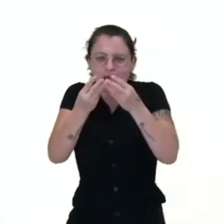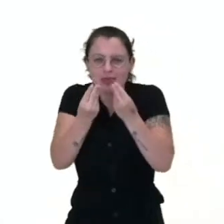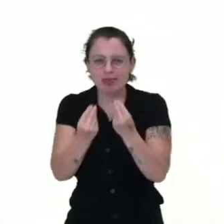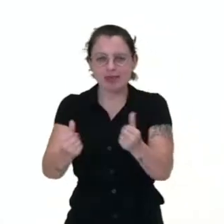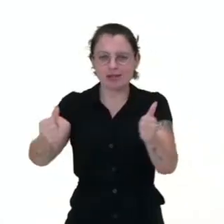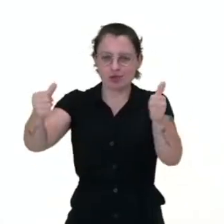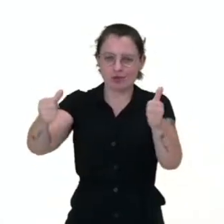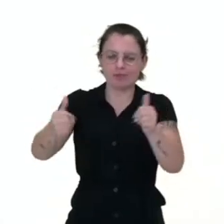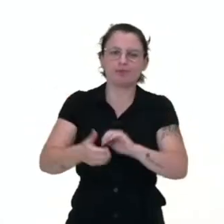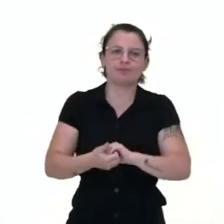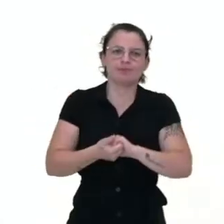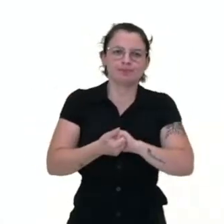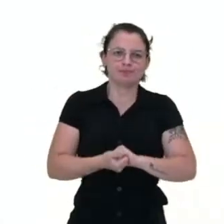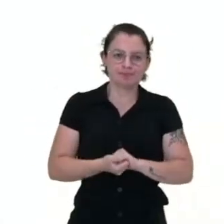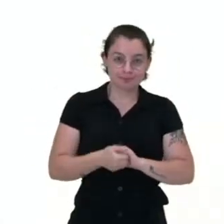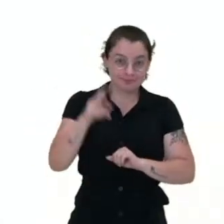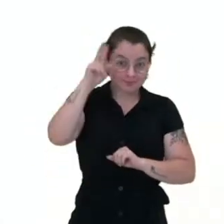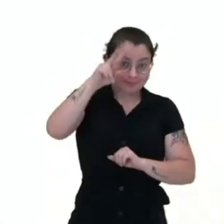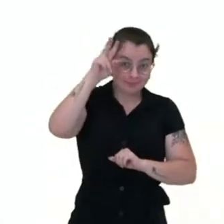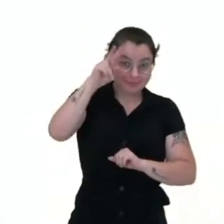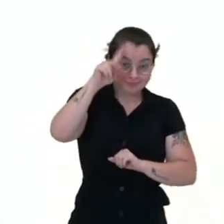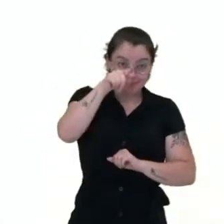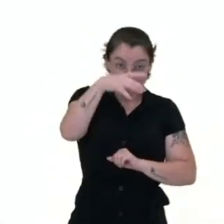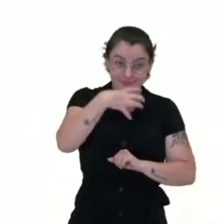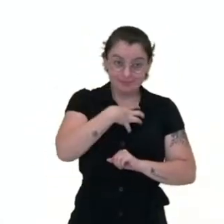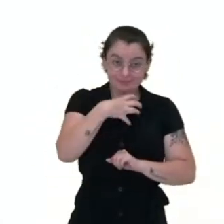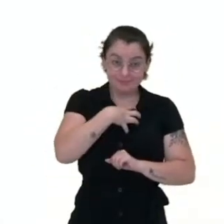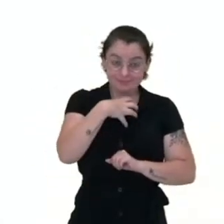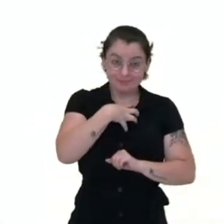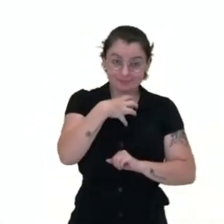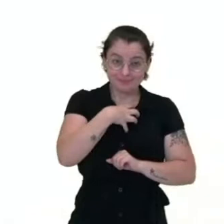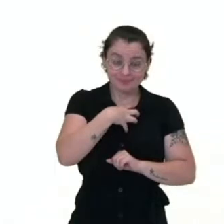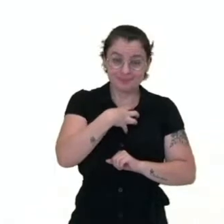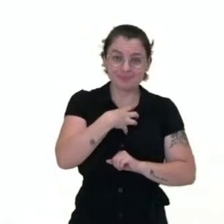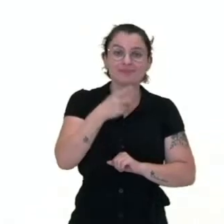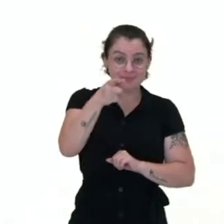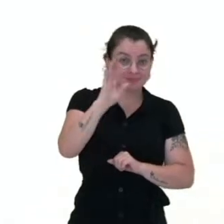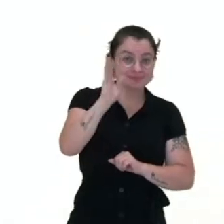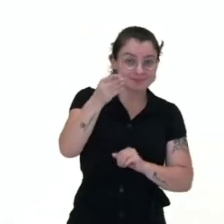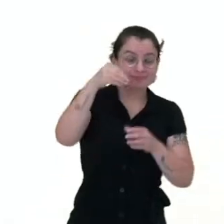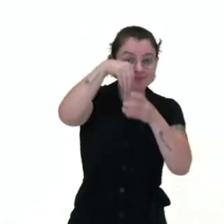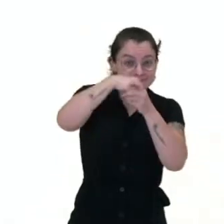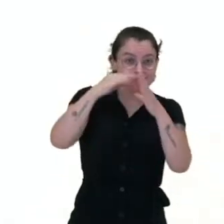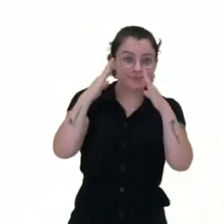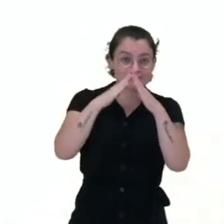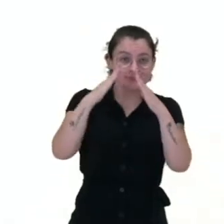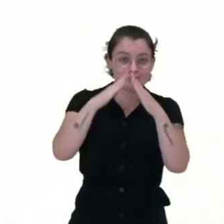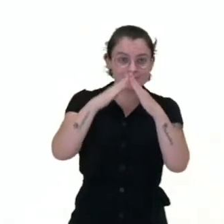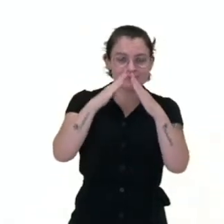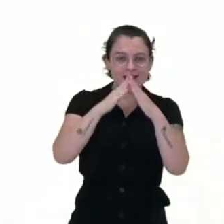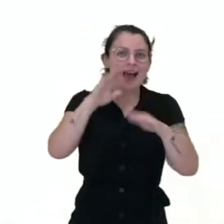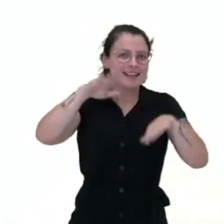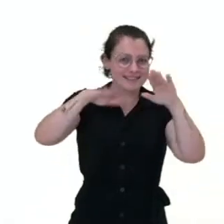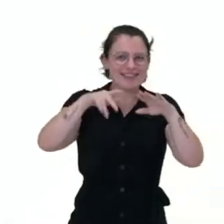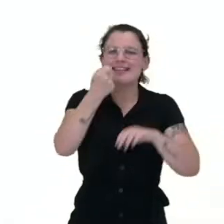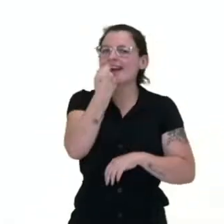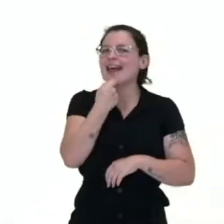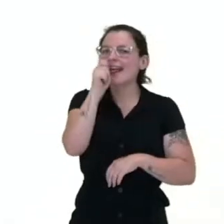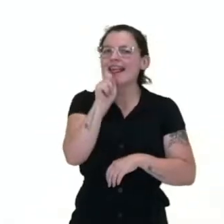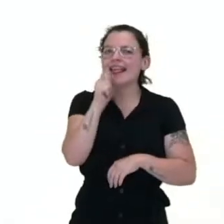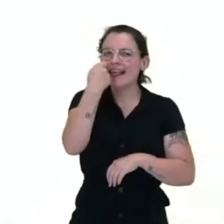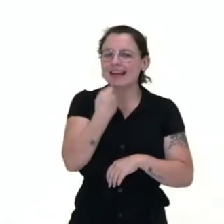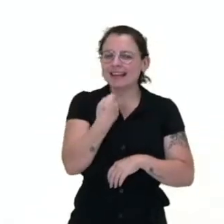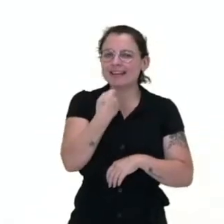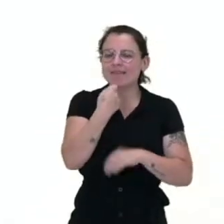na imagem. Você já passou por essa situação. Quando você tem, por exemplo, um picolé. Isso mesmo, um picolé